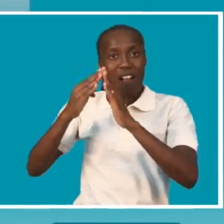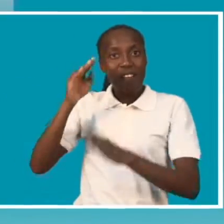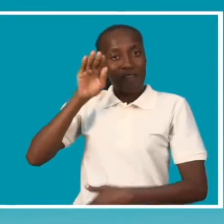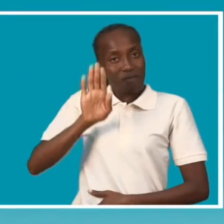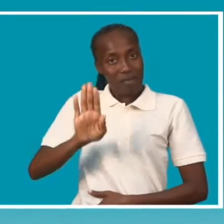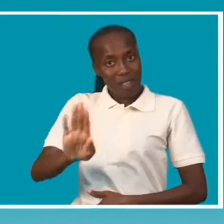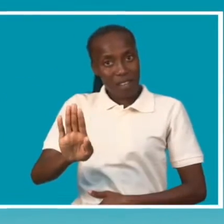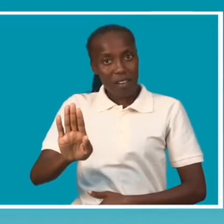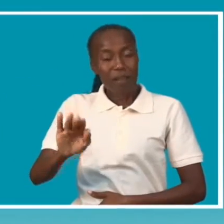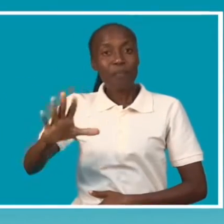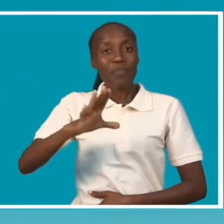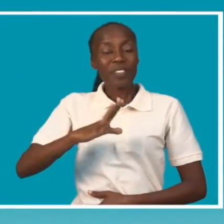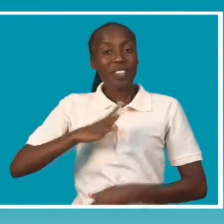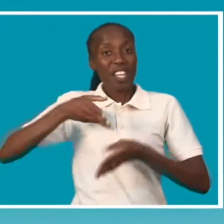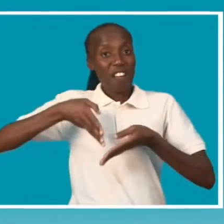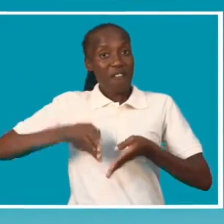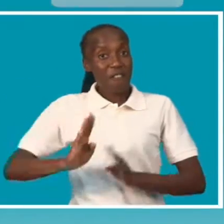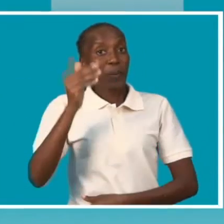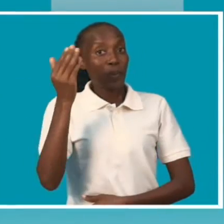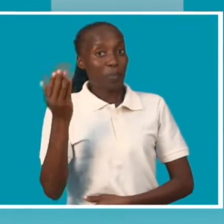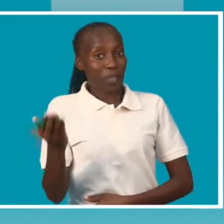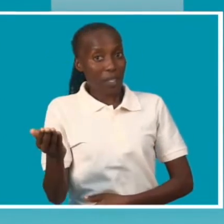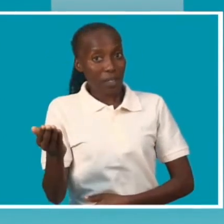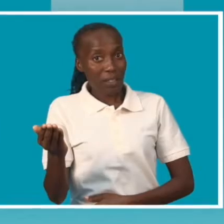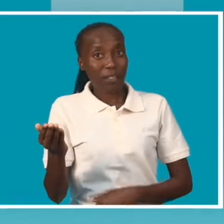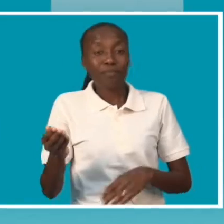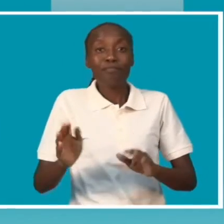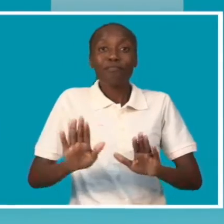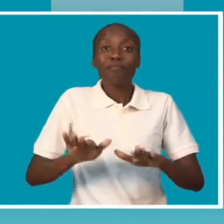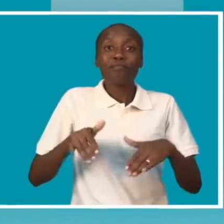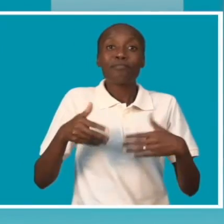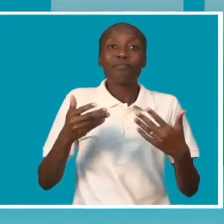Tinha lá o filho.